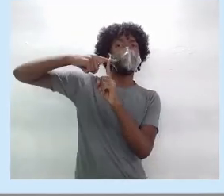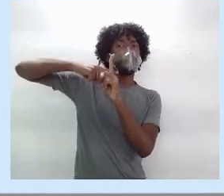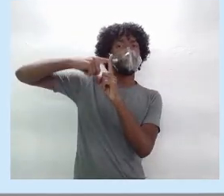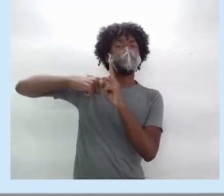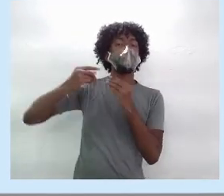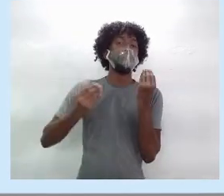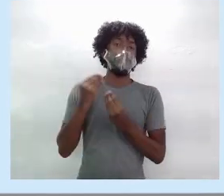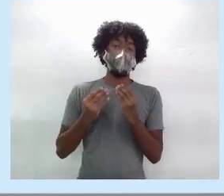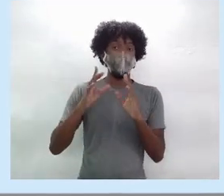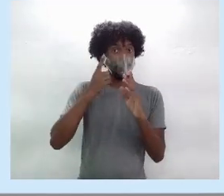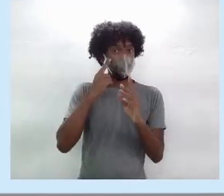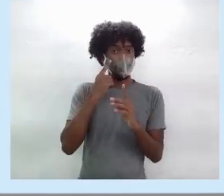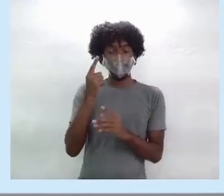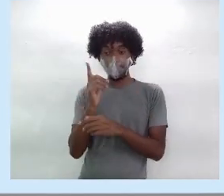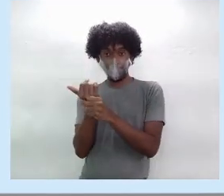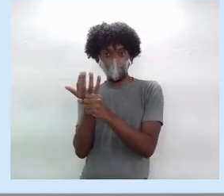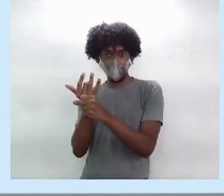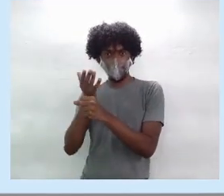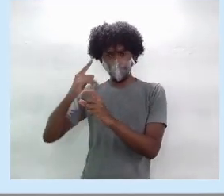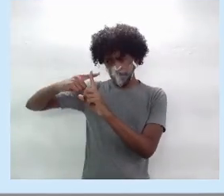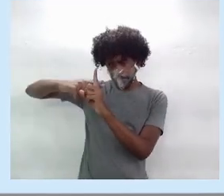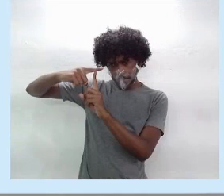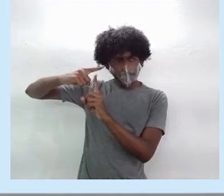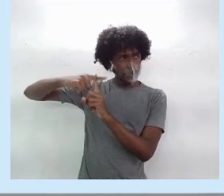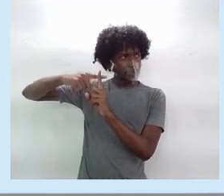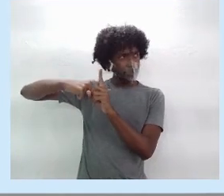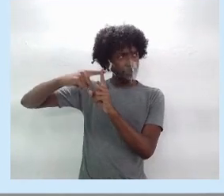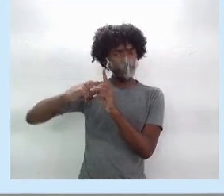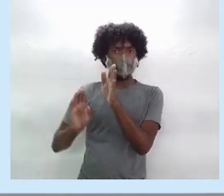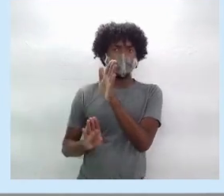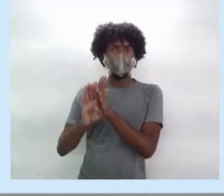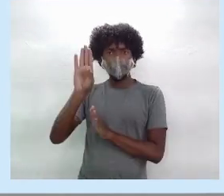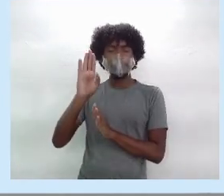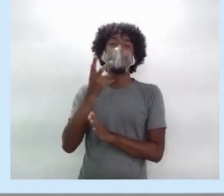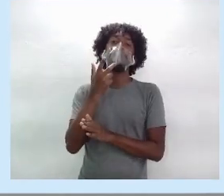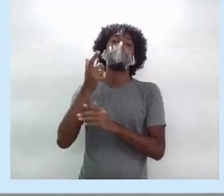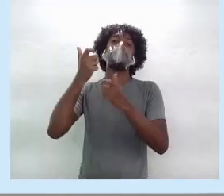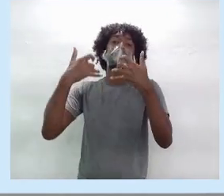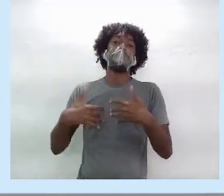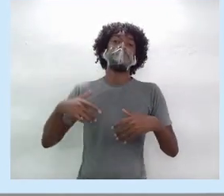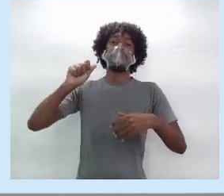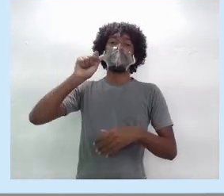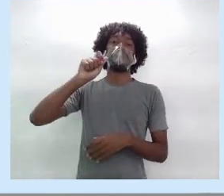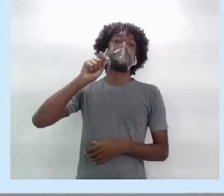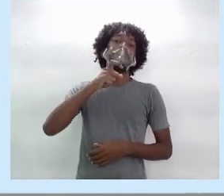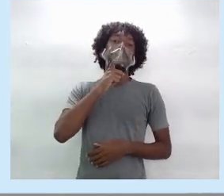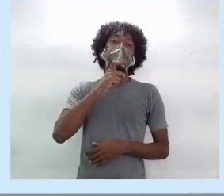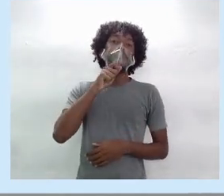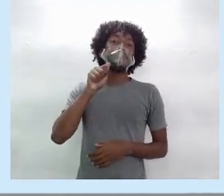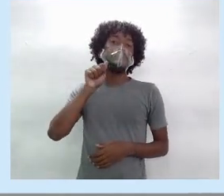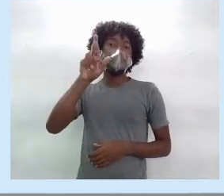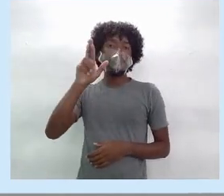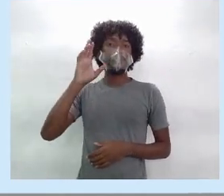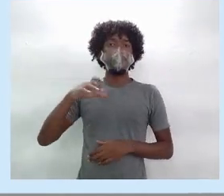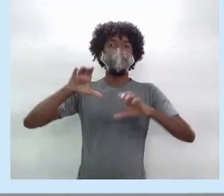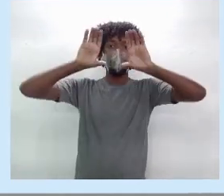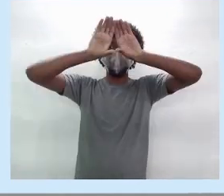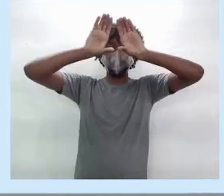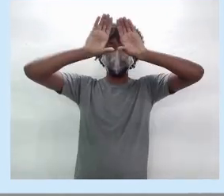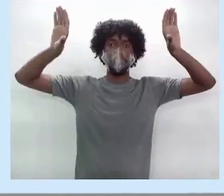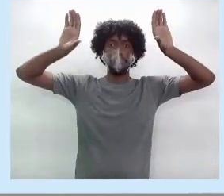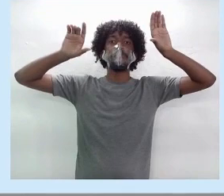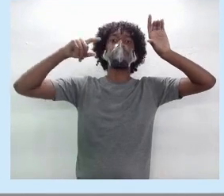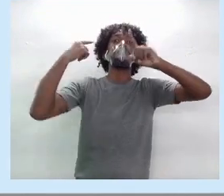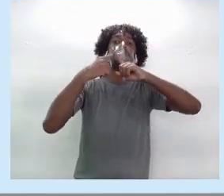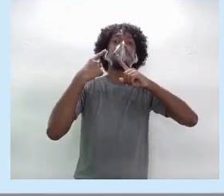maior, a tendência dele é subir. É por isso que os ar-condicionados eles são colocados lá em cima, porque o